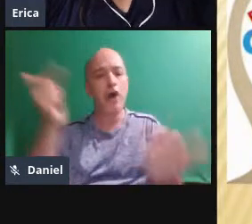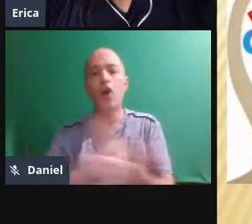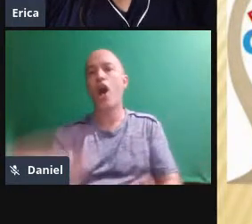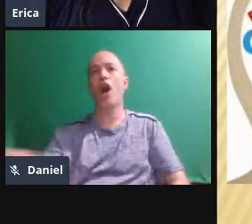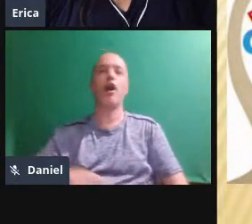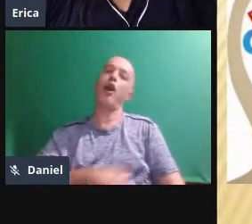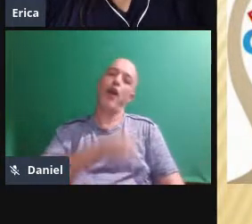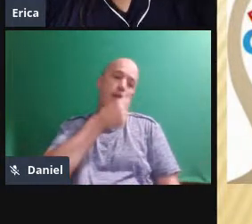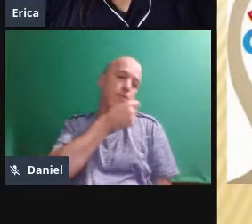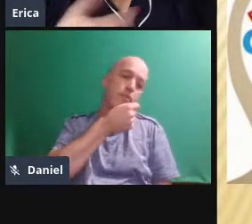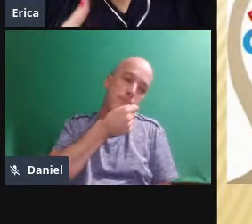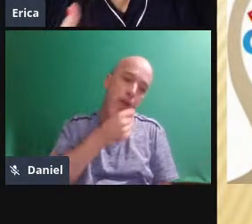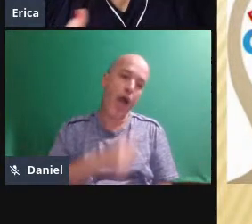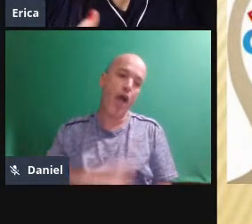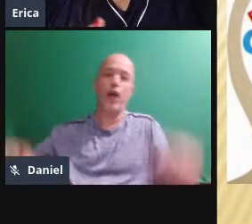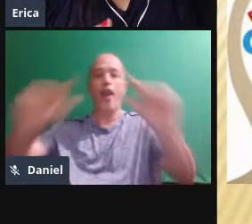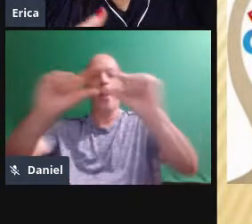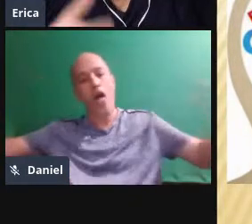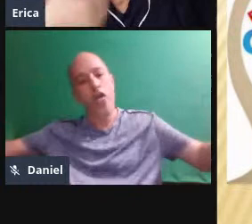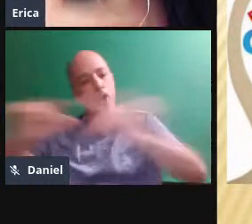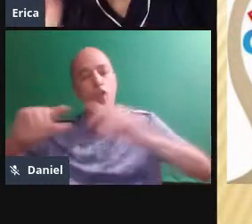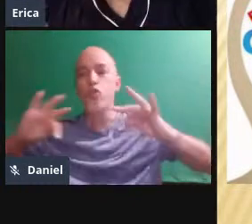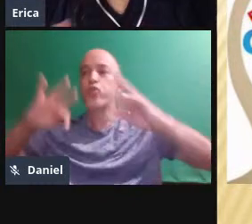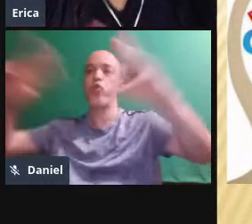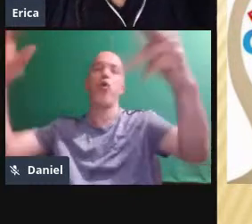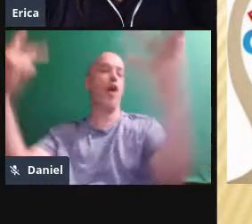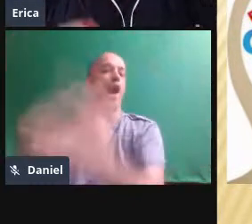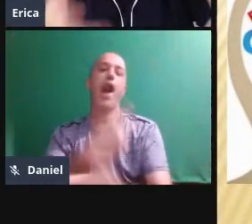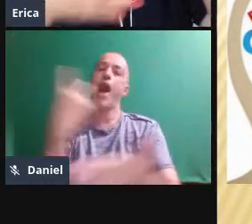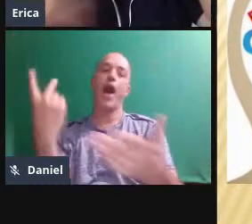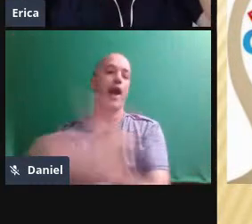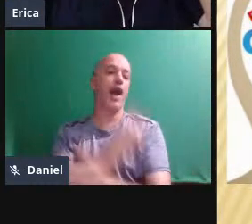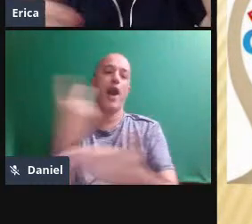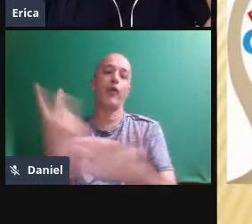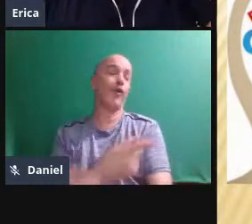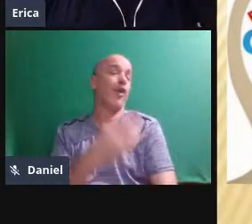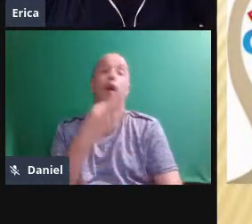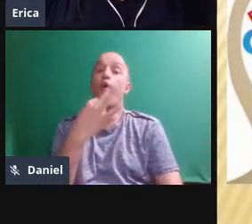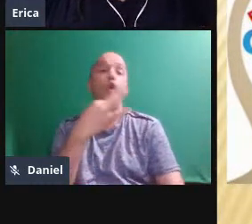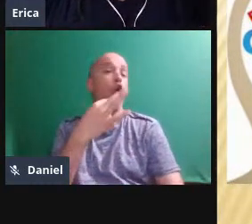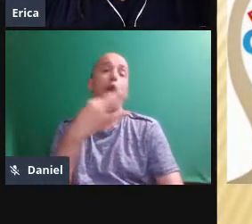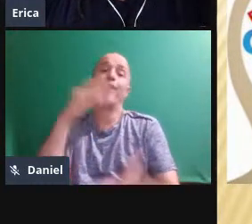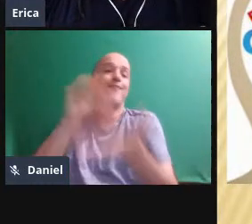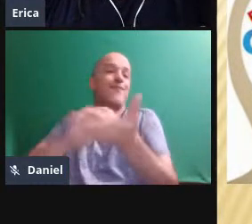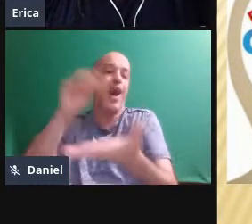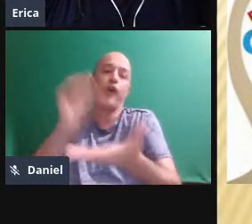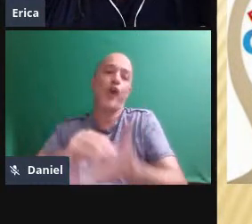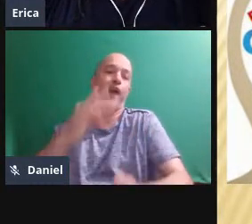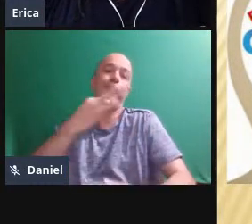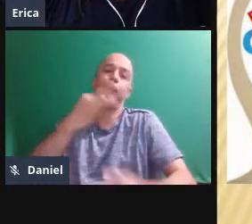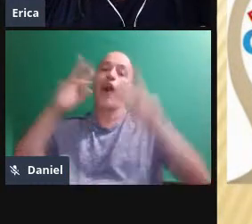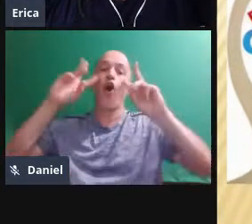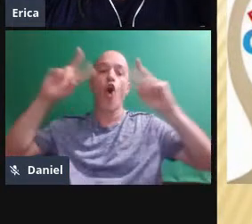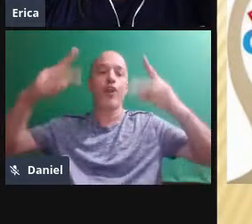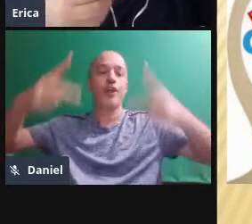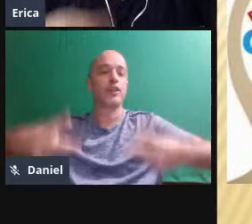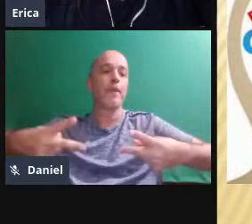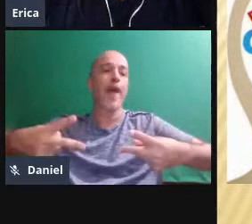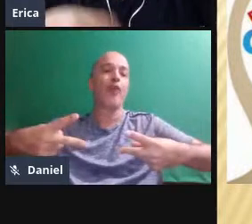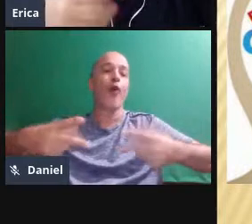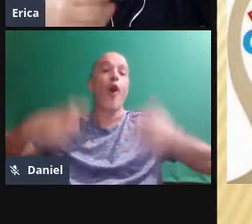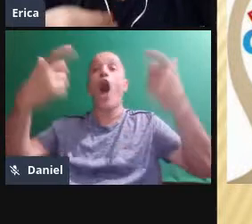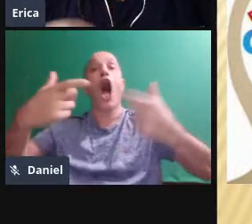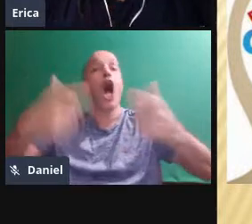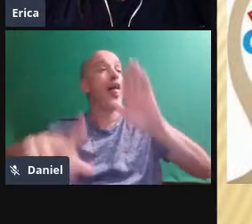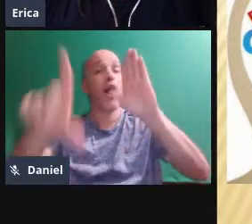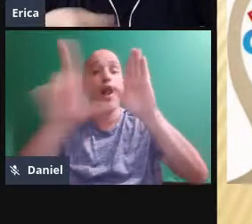das pessoas escrevem nos jornais, em reportagem, nas legendas aparecem linguagem brasileira de sinais, porque